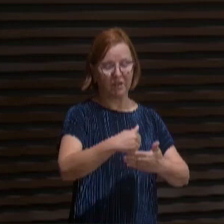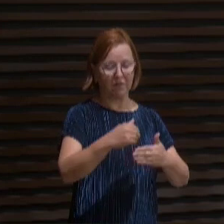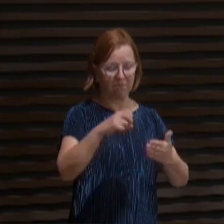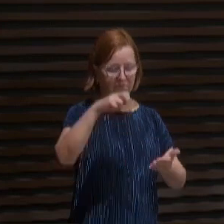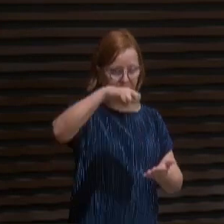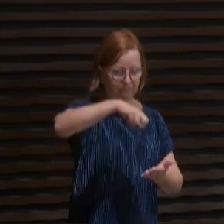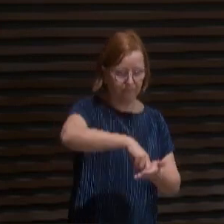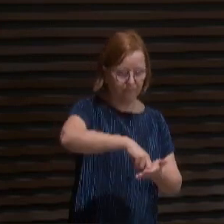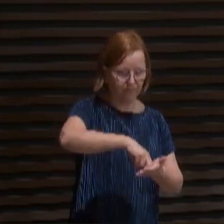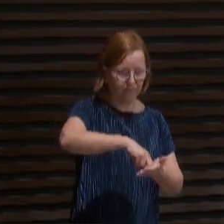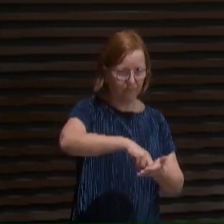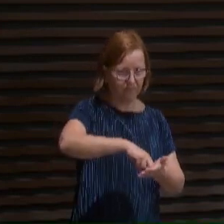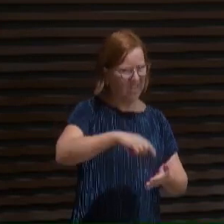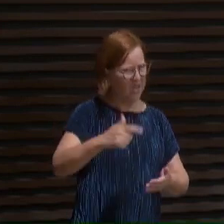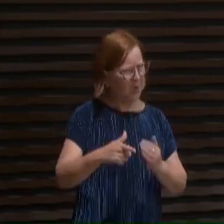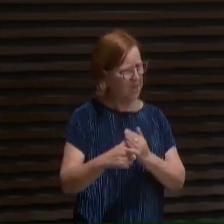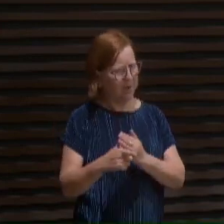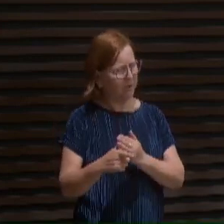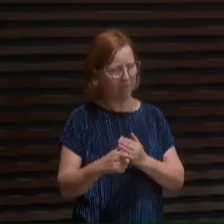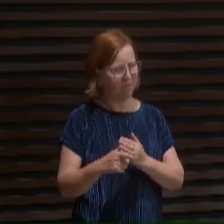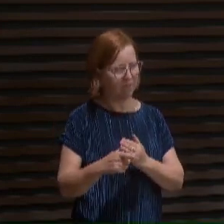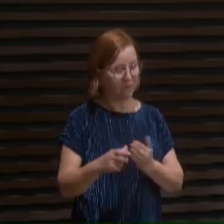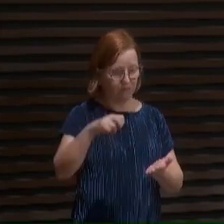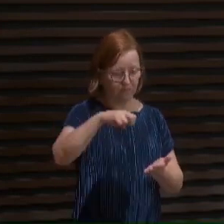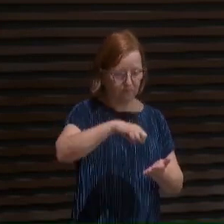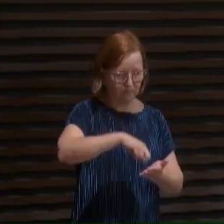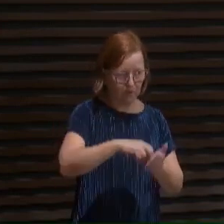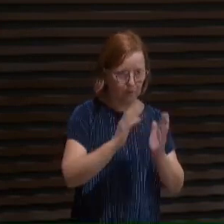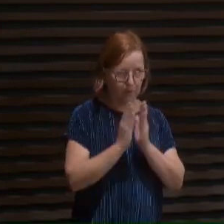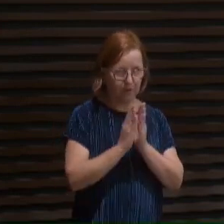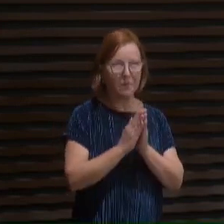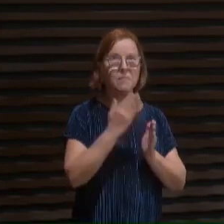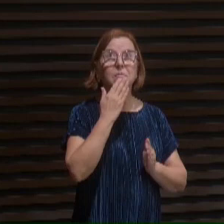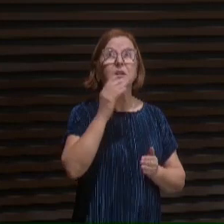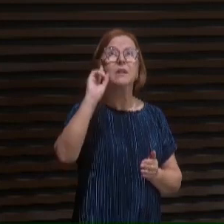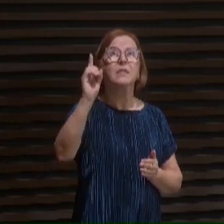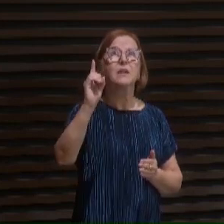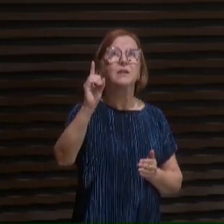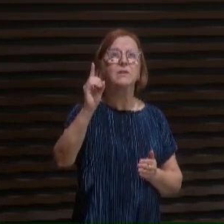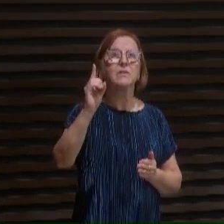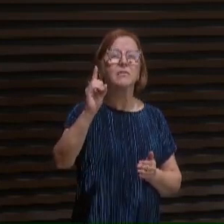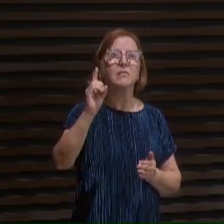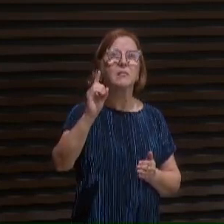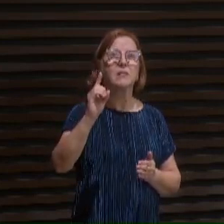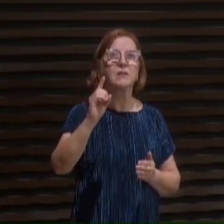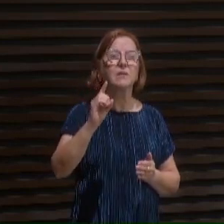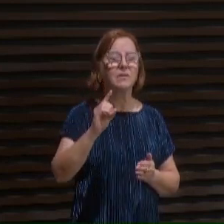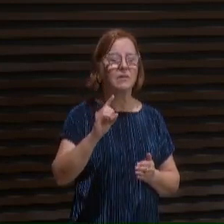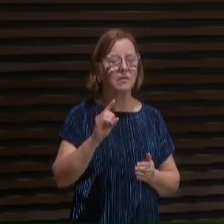Não levava arma, não. Ele ajoelhou-se para orar, para pedir a Deus que guardasse aquela escola